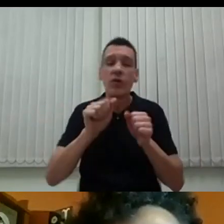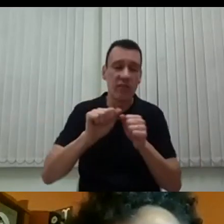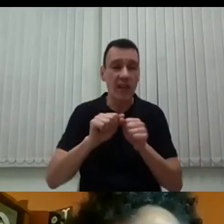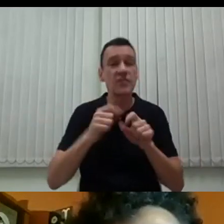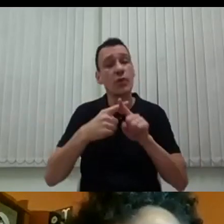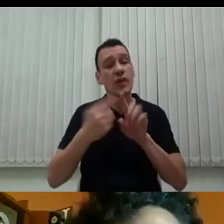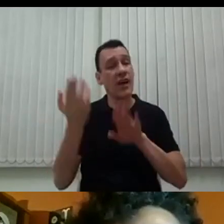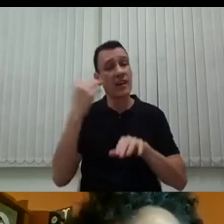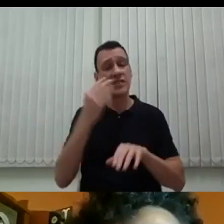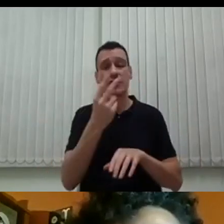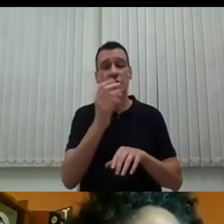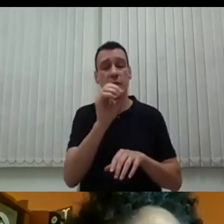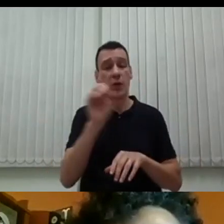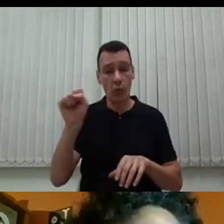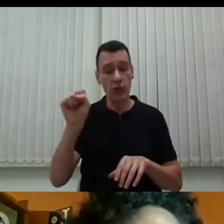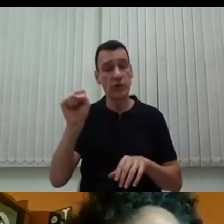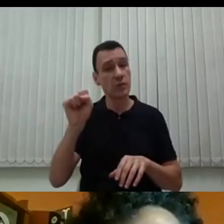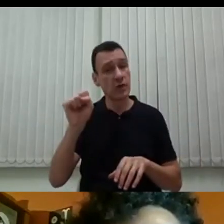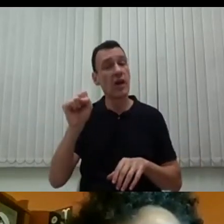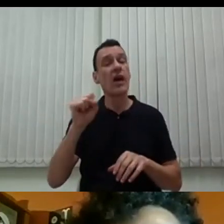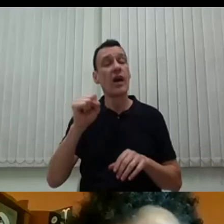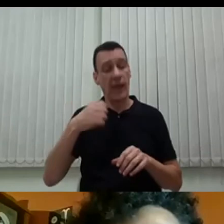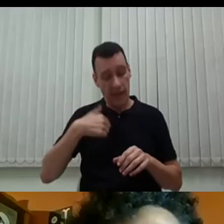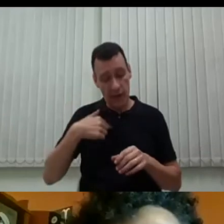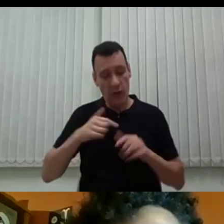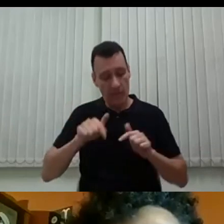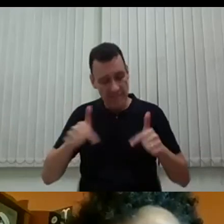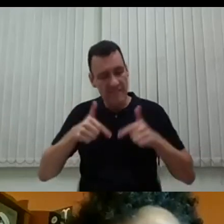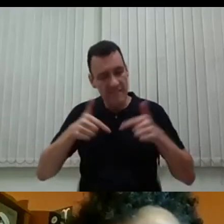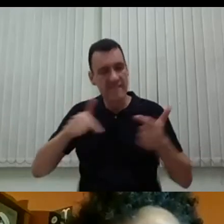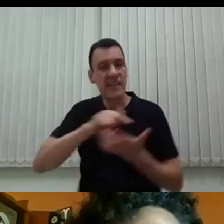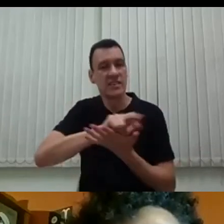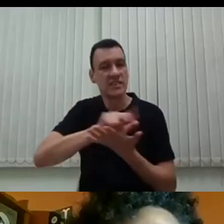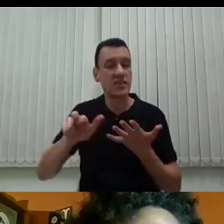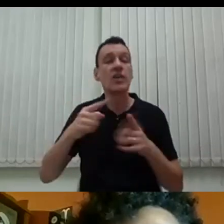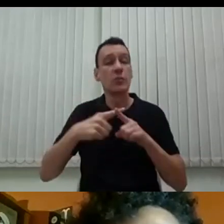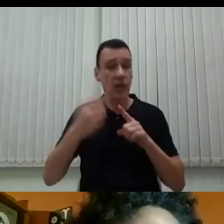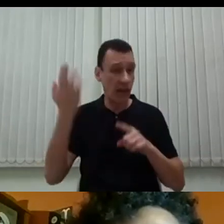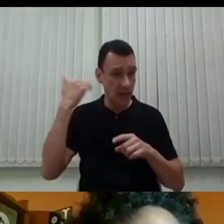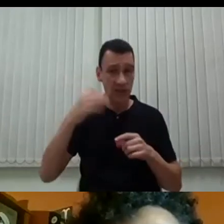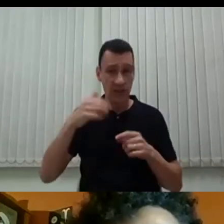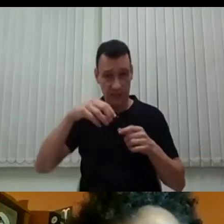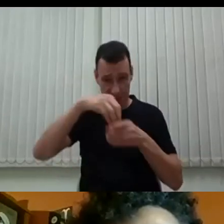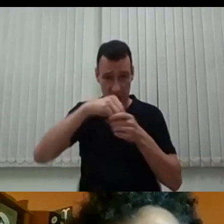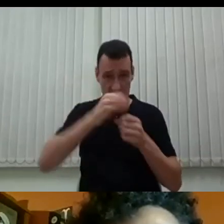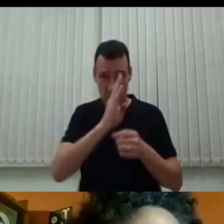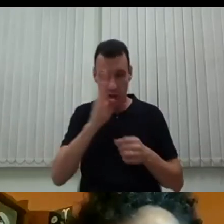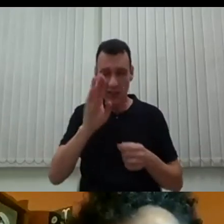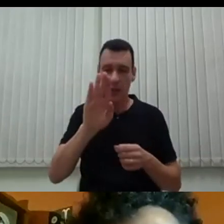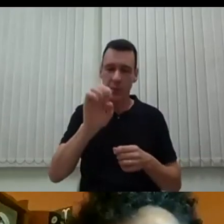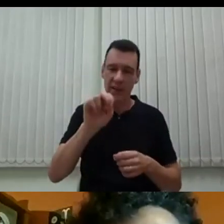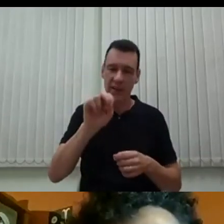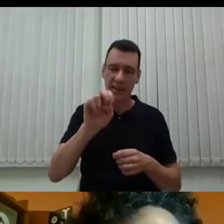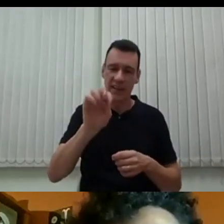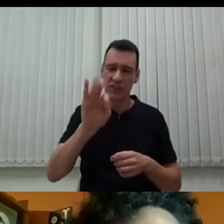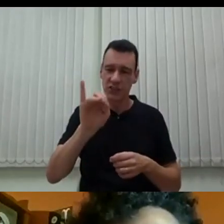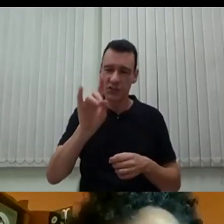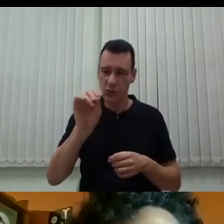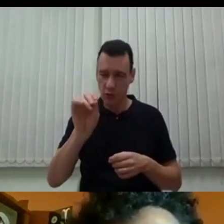eu ainda era estagiária da Biblioteca Benedito Leite. E aí, sobre a